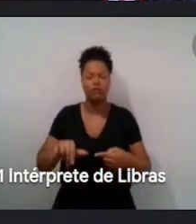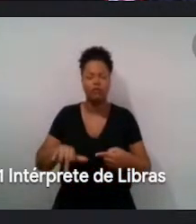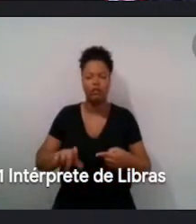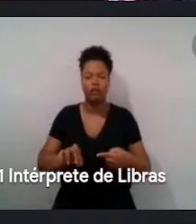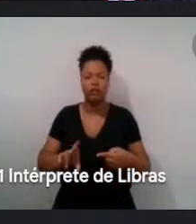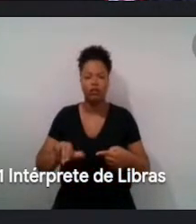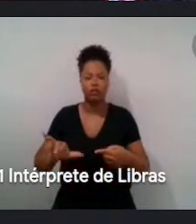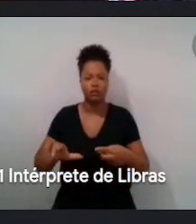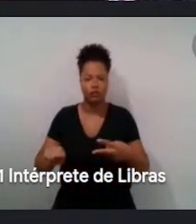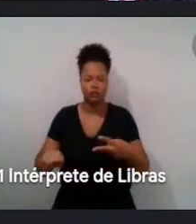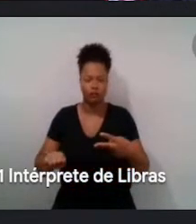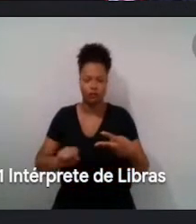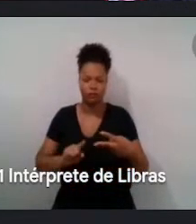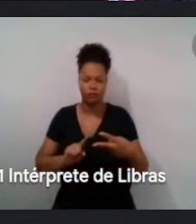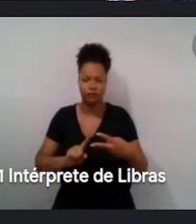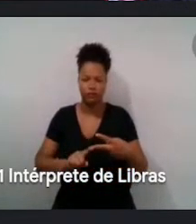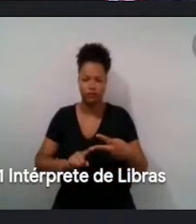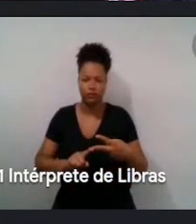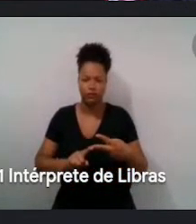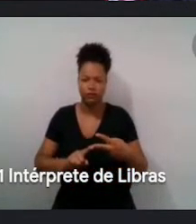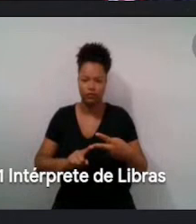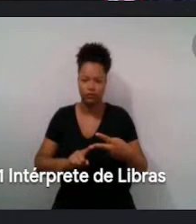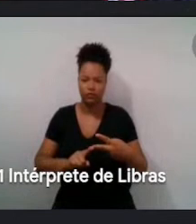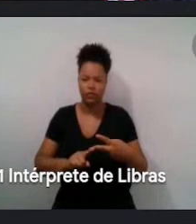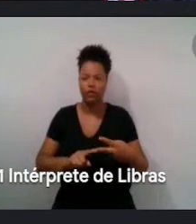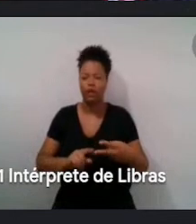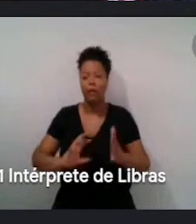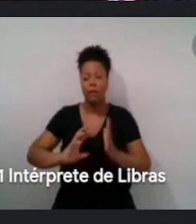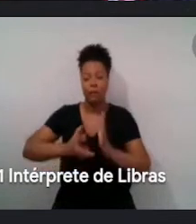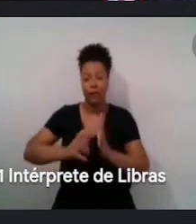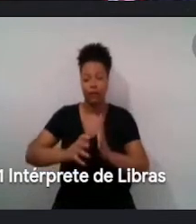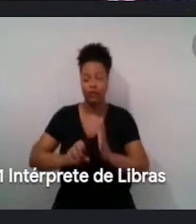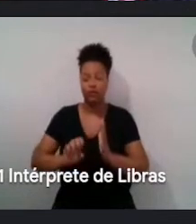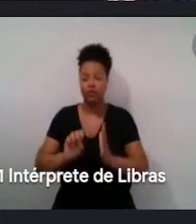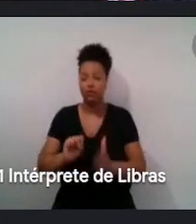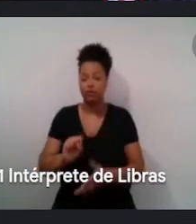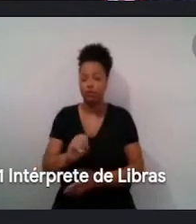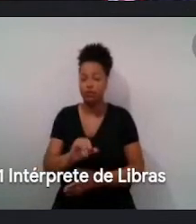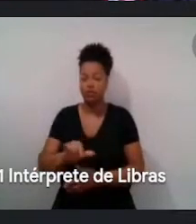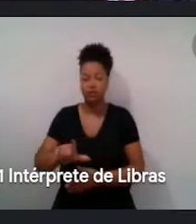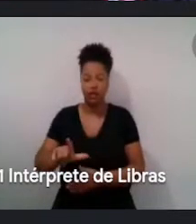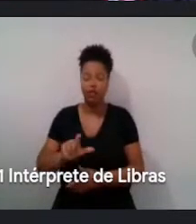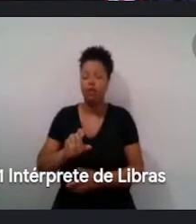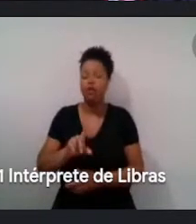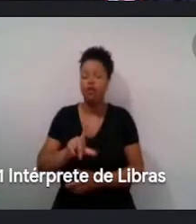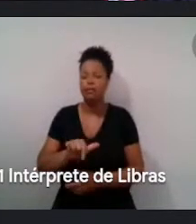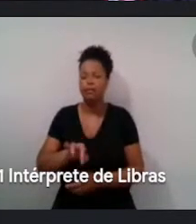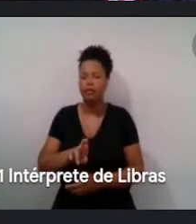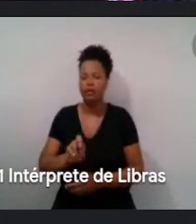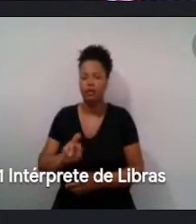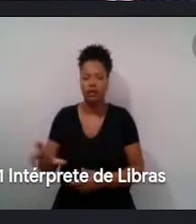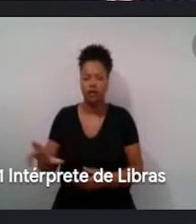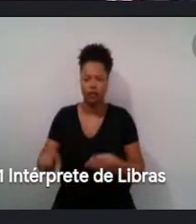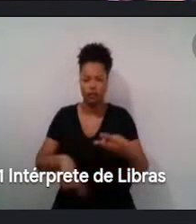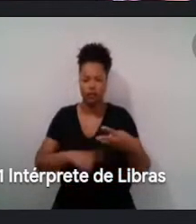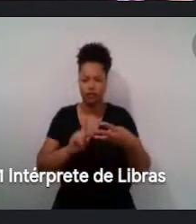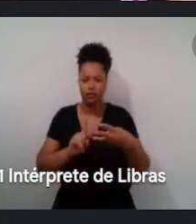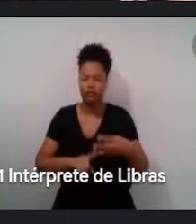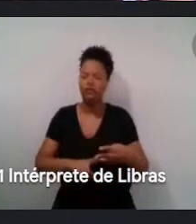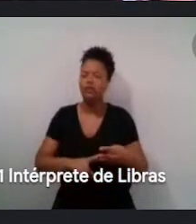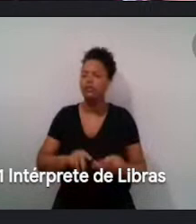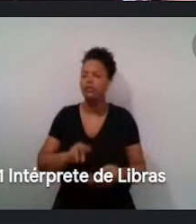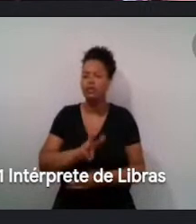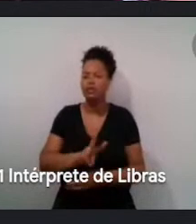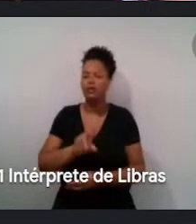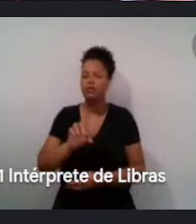Reis, Partido Social Liberal, Comissão Provisória Municipal e WTV